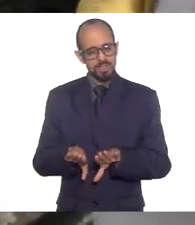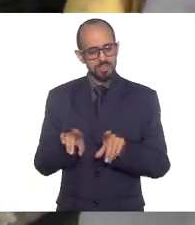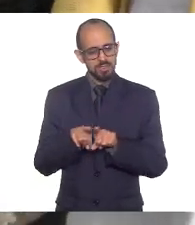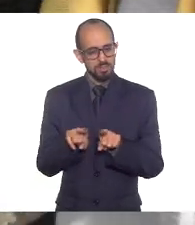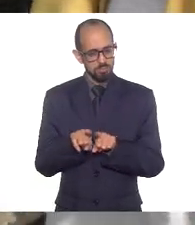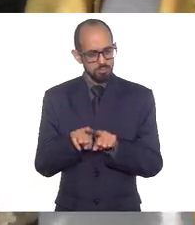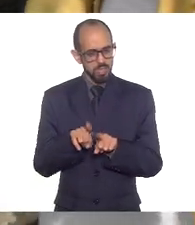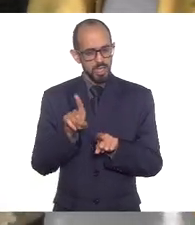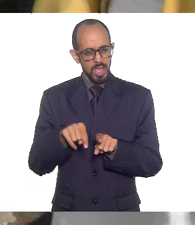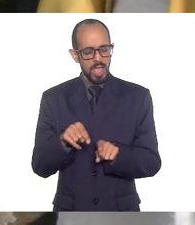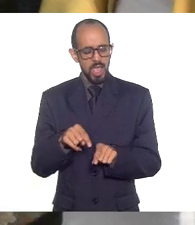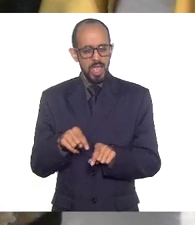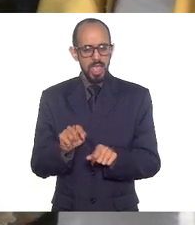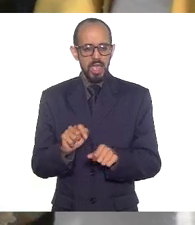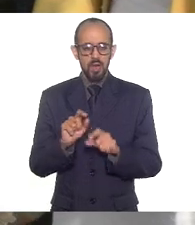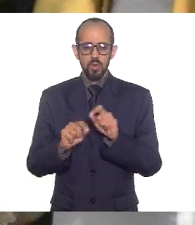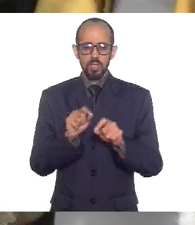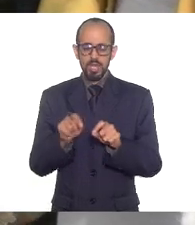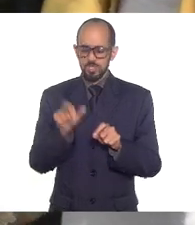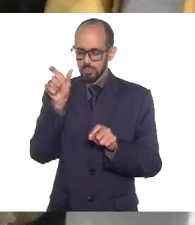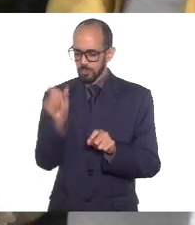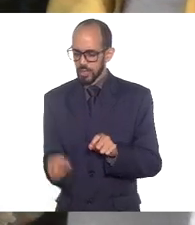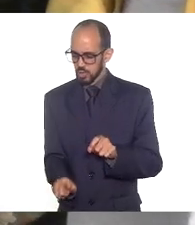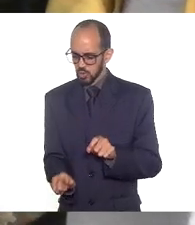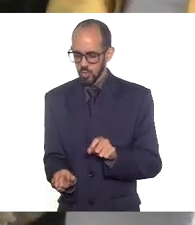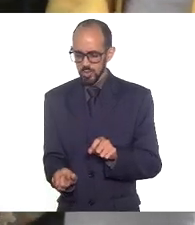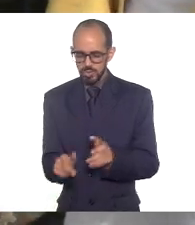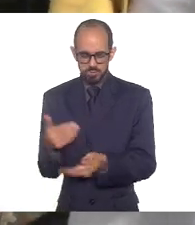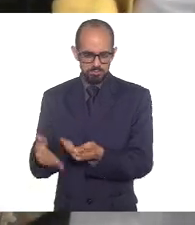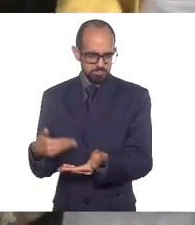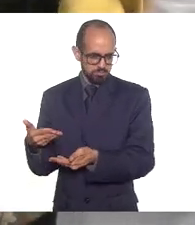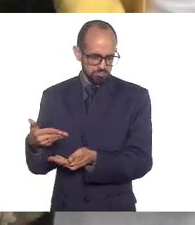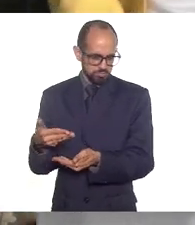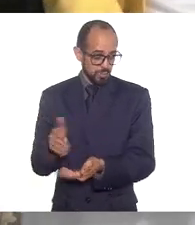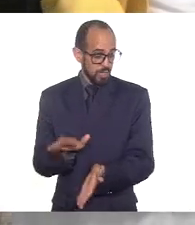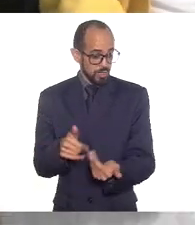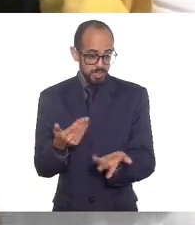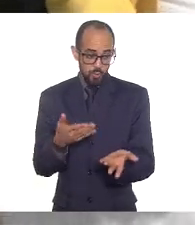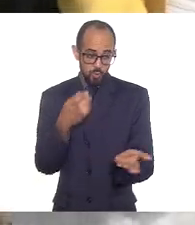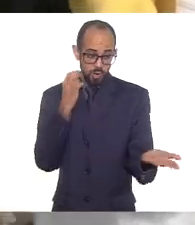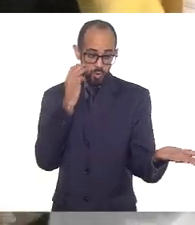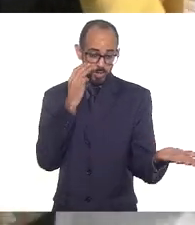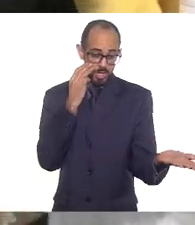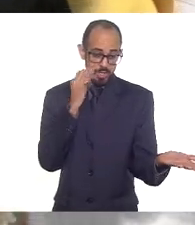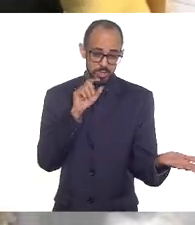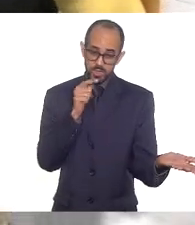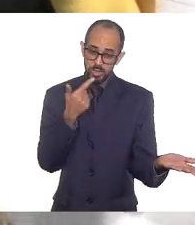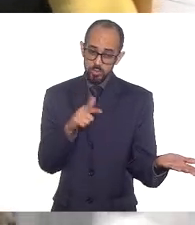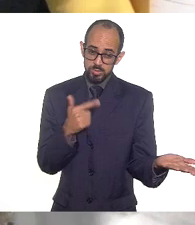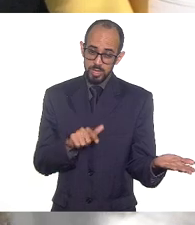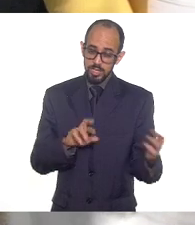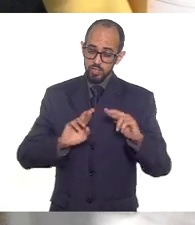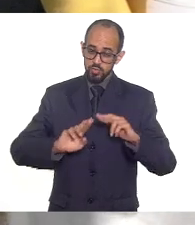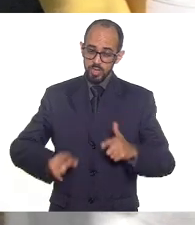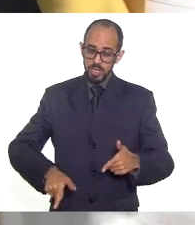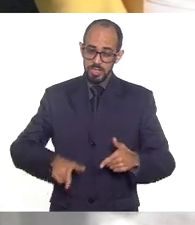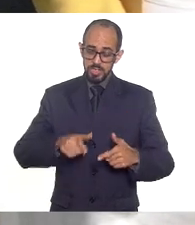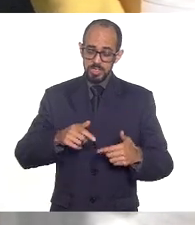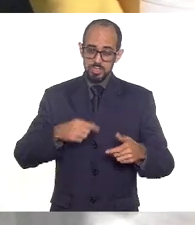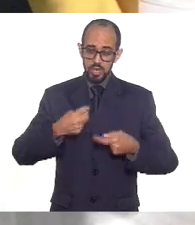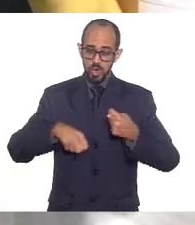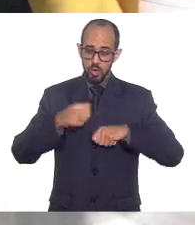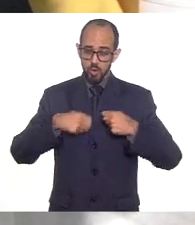troca a economia que é feita de gerência Afinal Deputado waldeck Carneiro não há dicotomia entre economia e